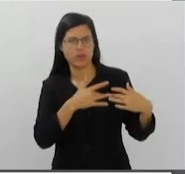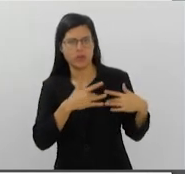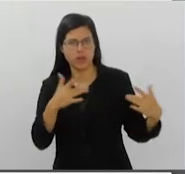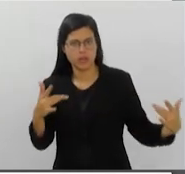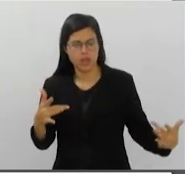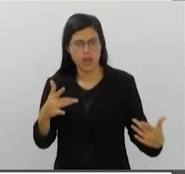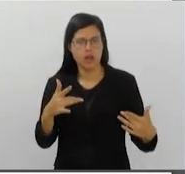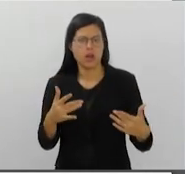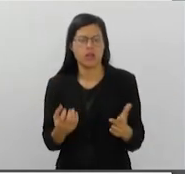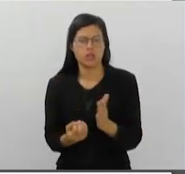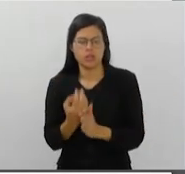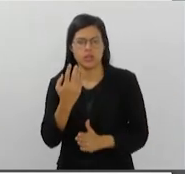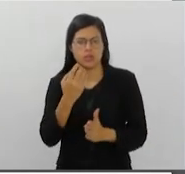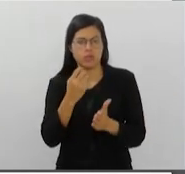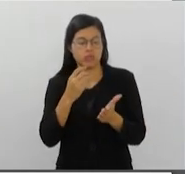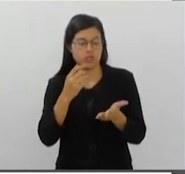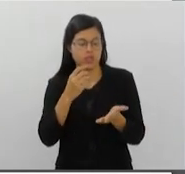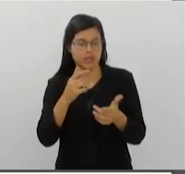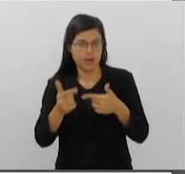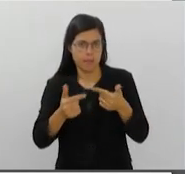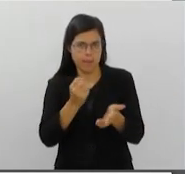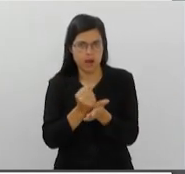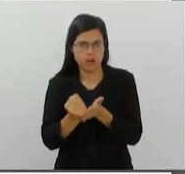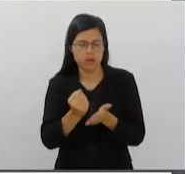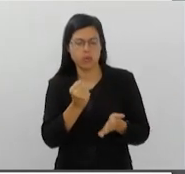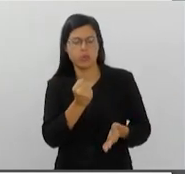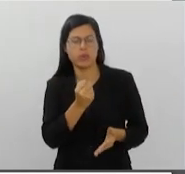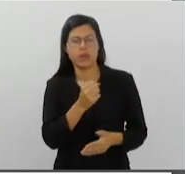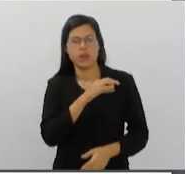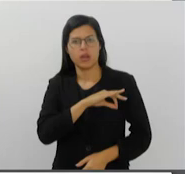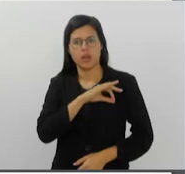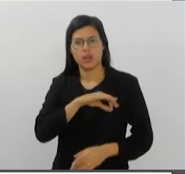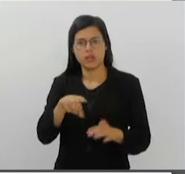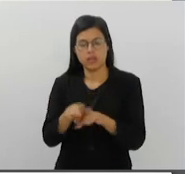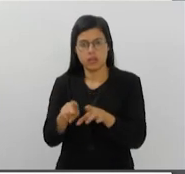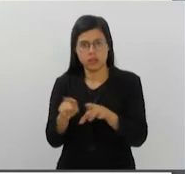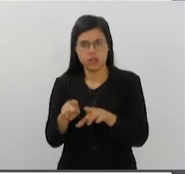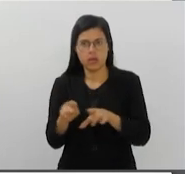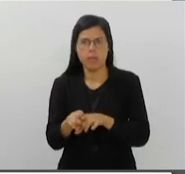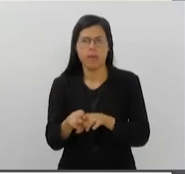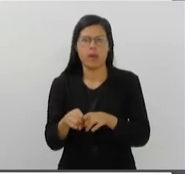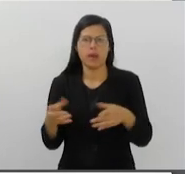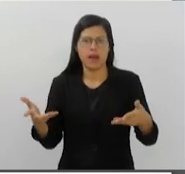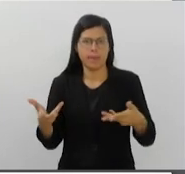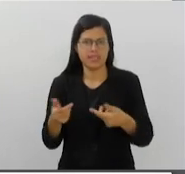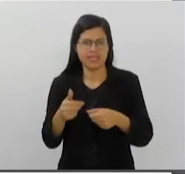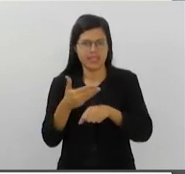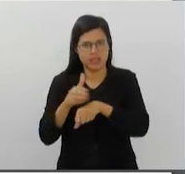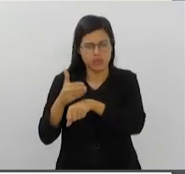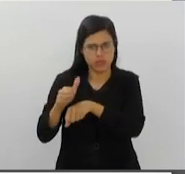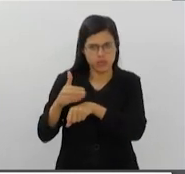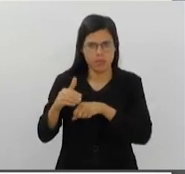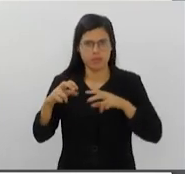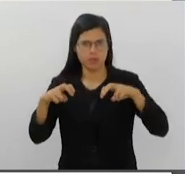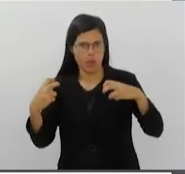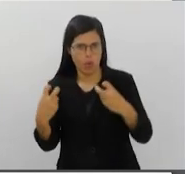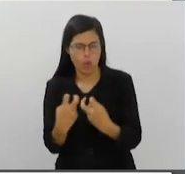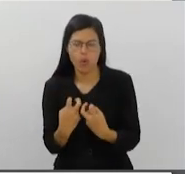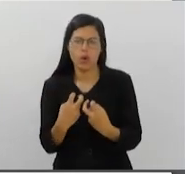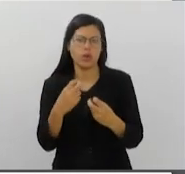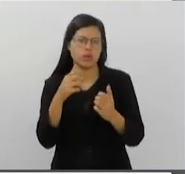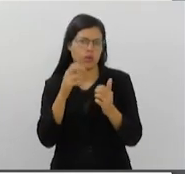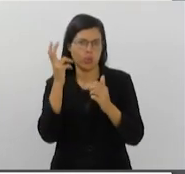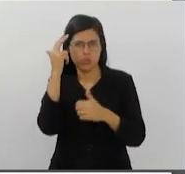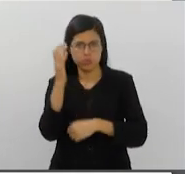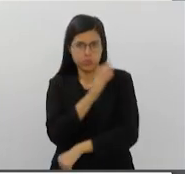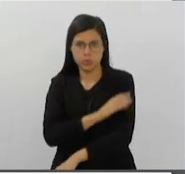renda, capacitações e rodas de conversa em diversos temas, cultura, esporte, entre outras frentes de